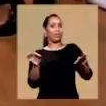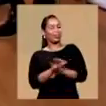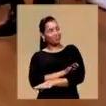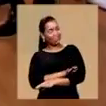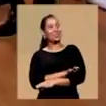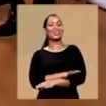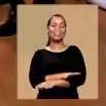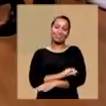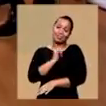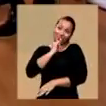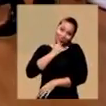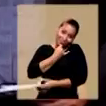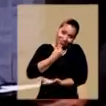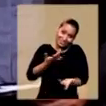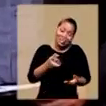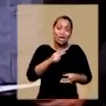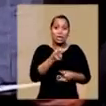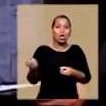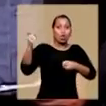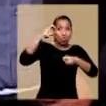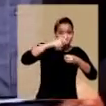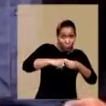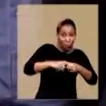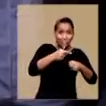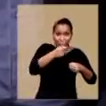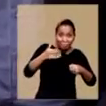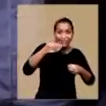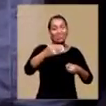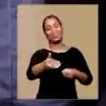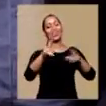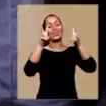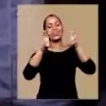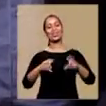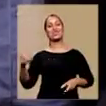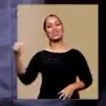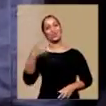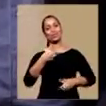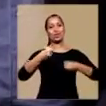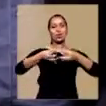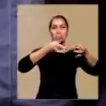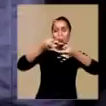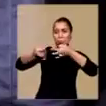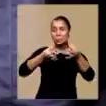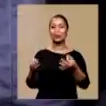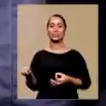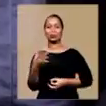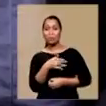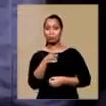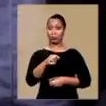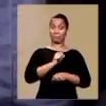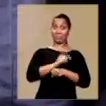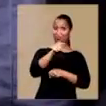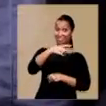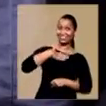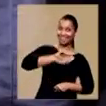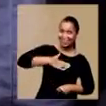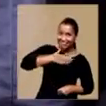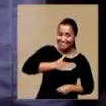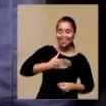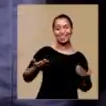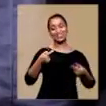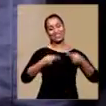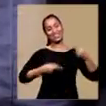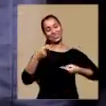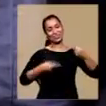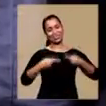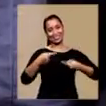acabou, né? Encerramos o programa. Infelizmente. A gente volta na próxima semana com um novo tema, novas discussões. Espero que você tenha gostado da